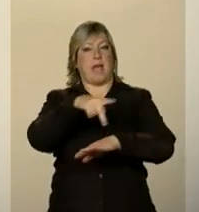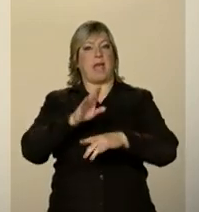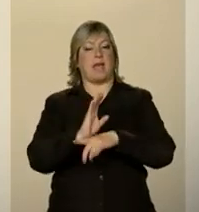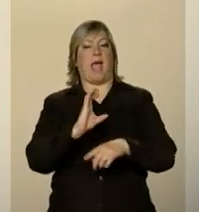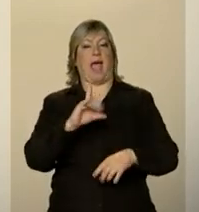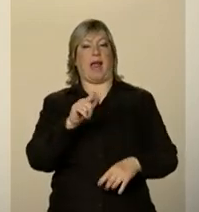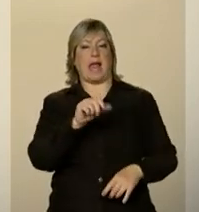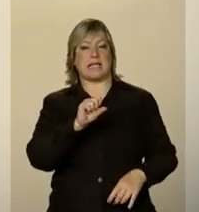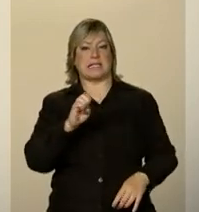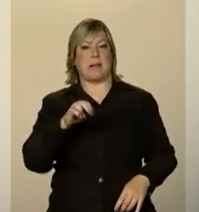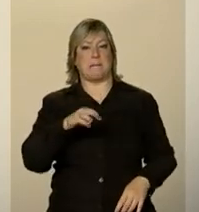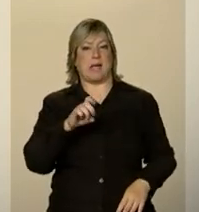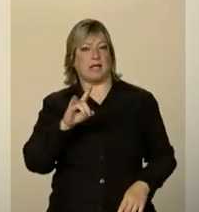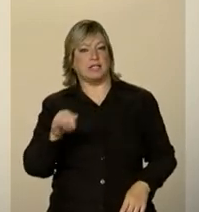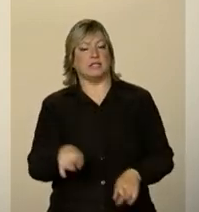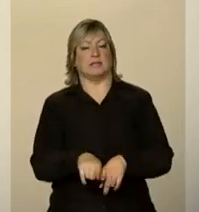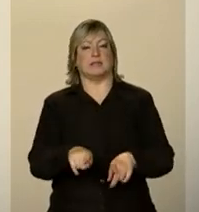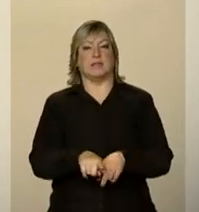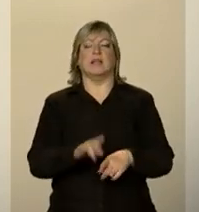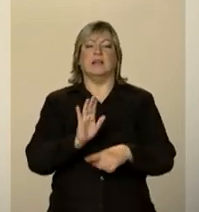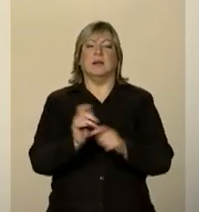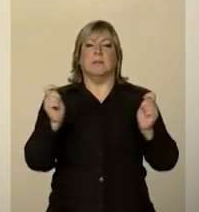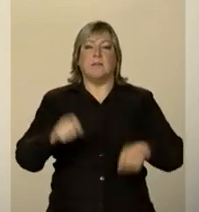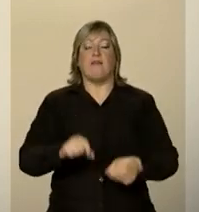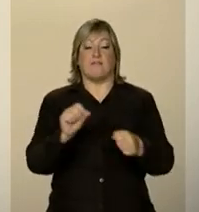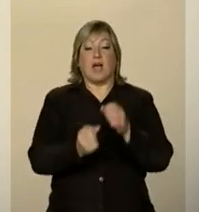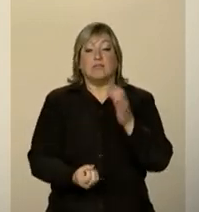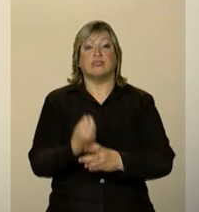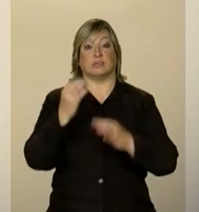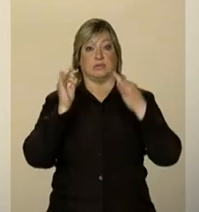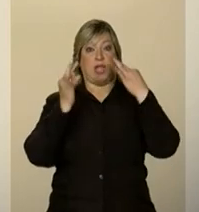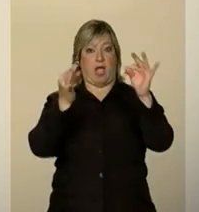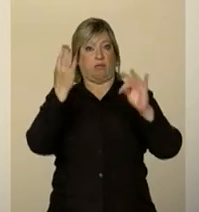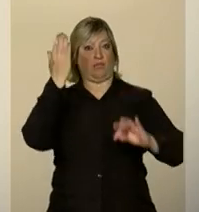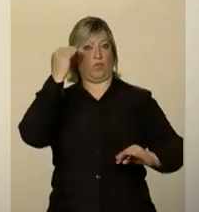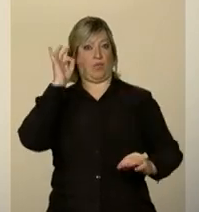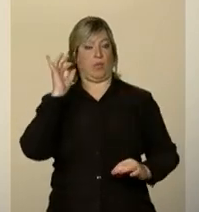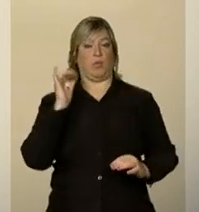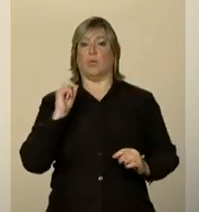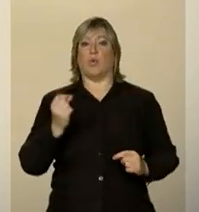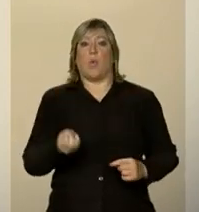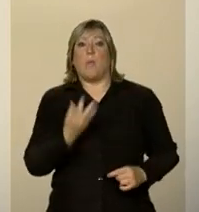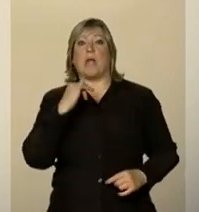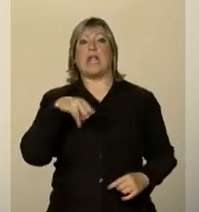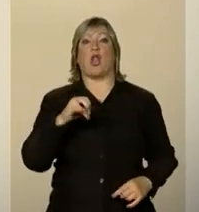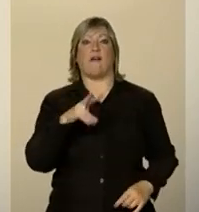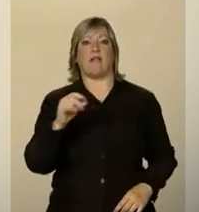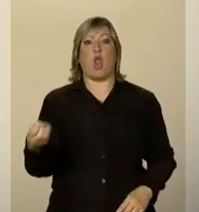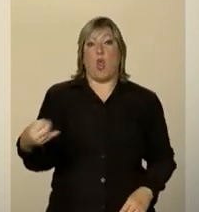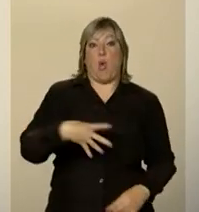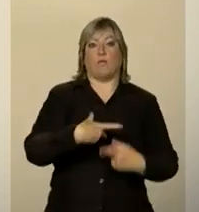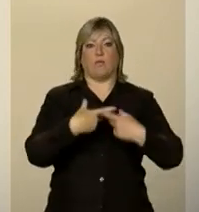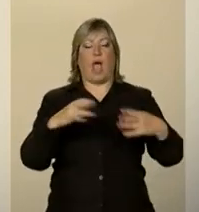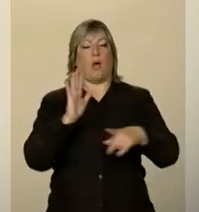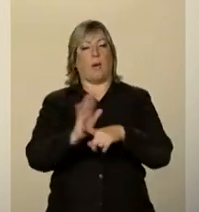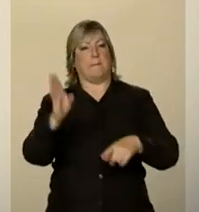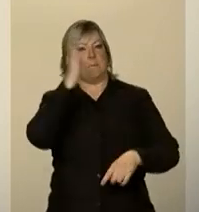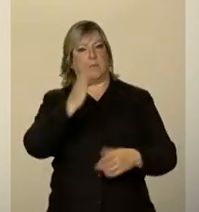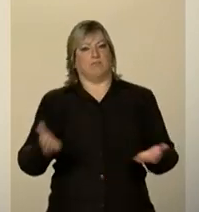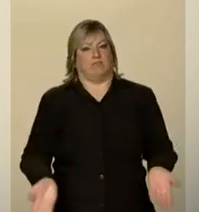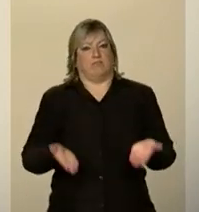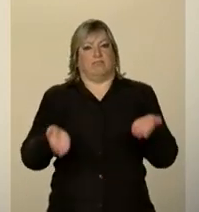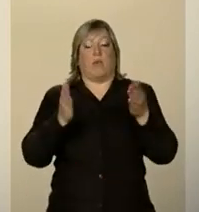classe média e o desafio de sermos capazes de criar tecnologia avançada e Inovar e levando o nosso país